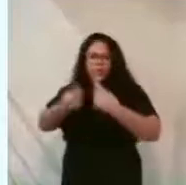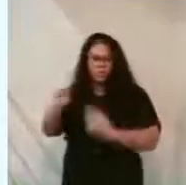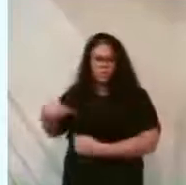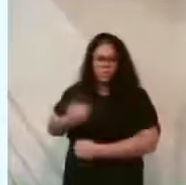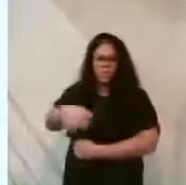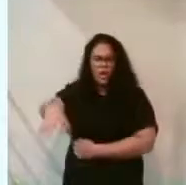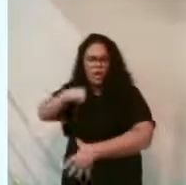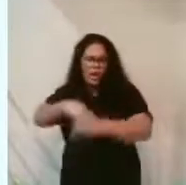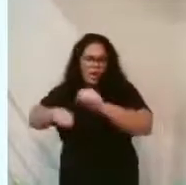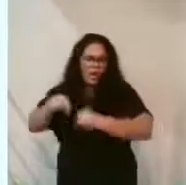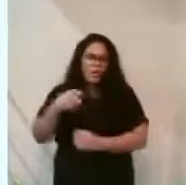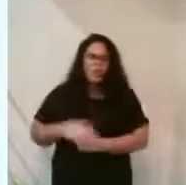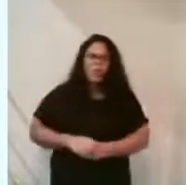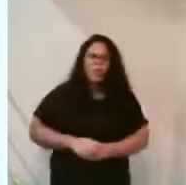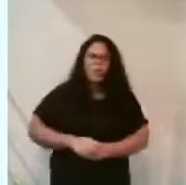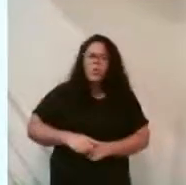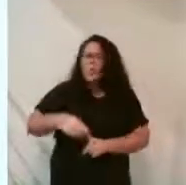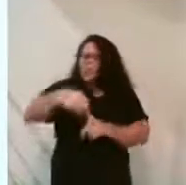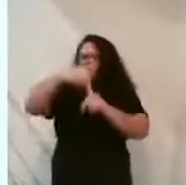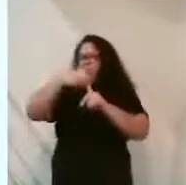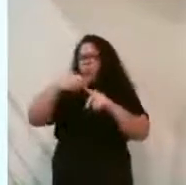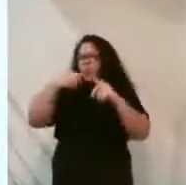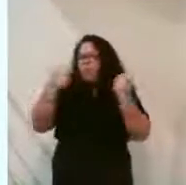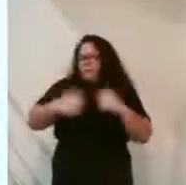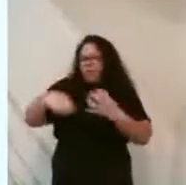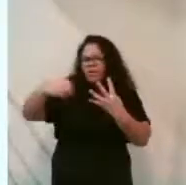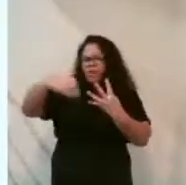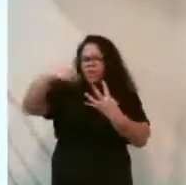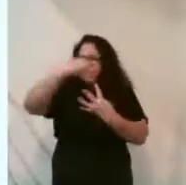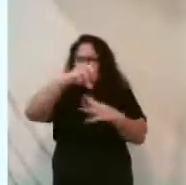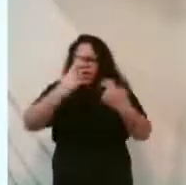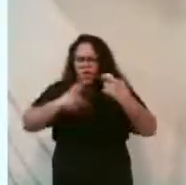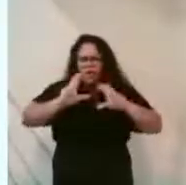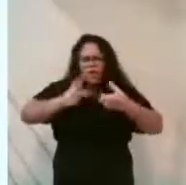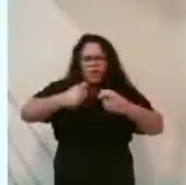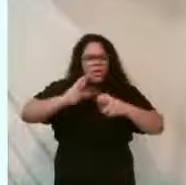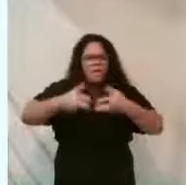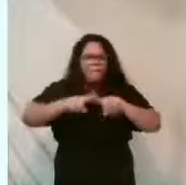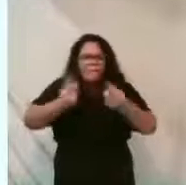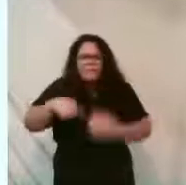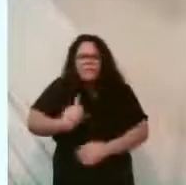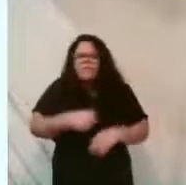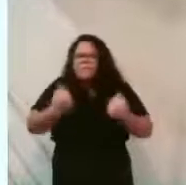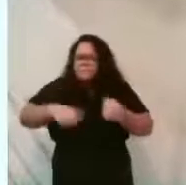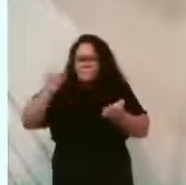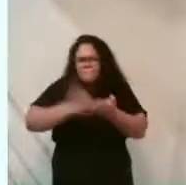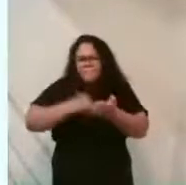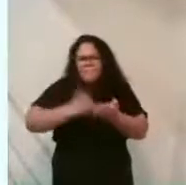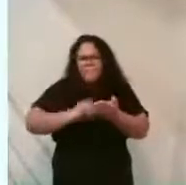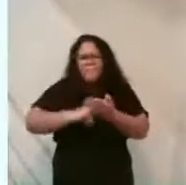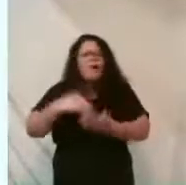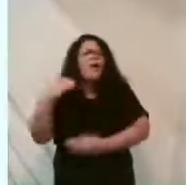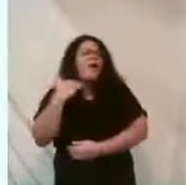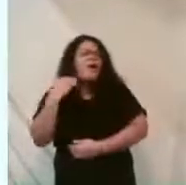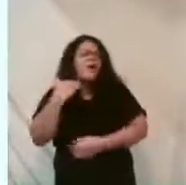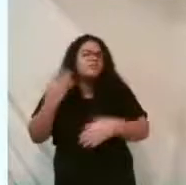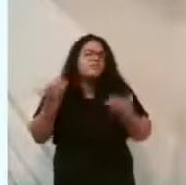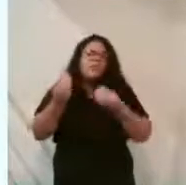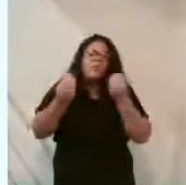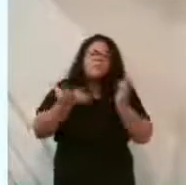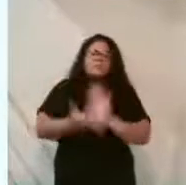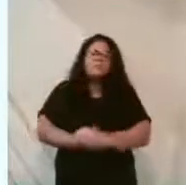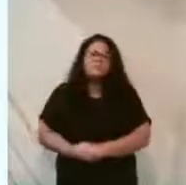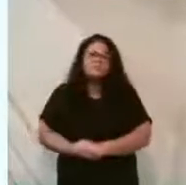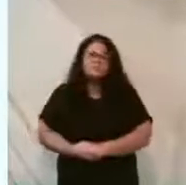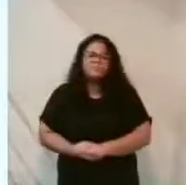hora que reciclamos, temos que pagar tributos que são muito caros às cooperativas de catadores. E não é isso que diz a lei 12.305.